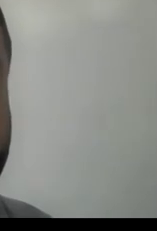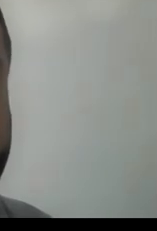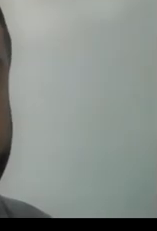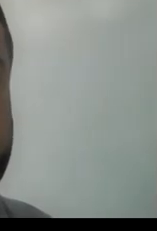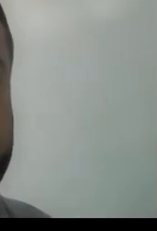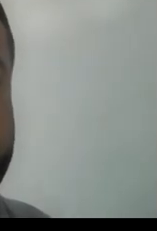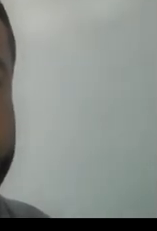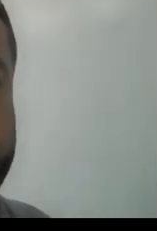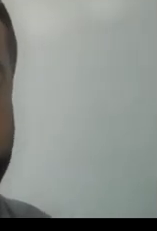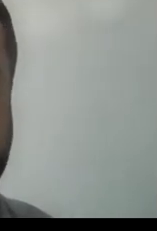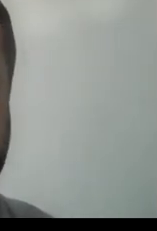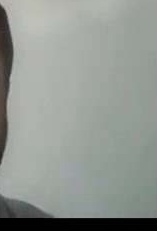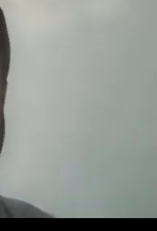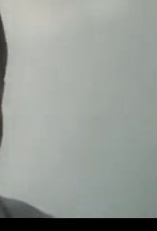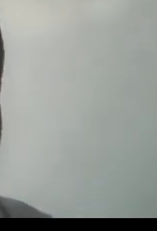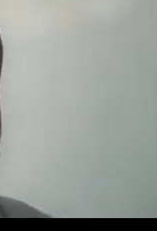eu botar aqui.